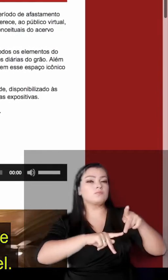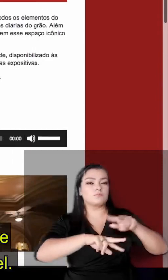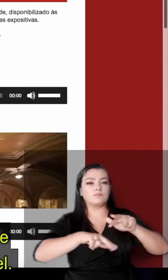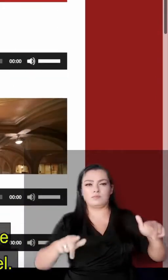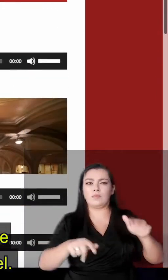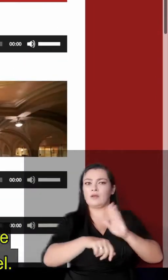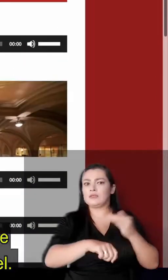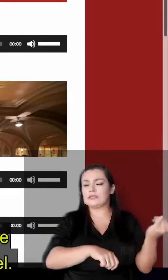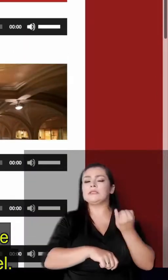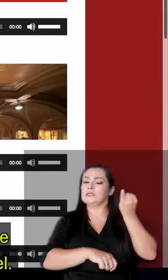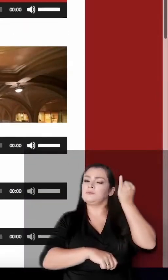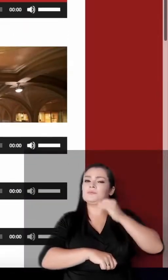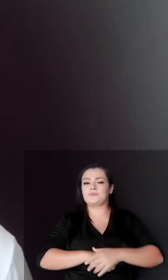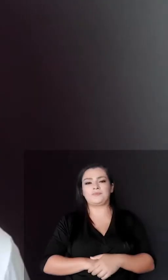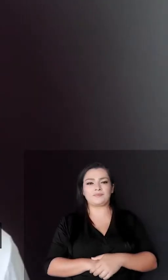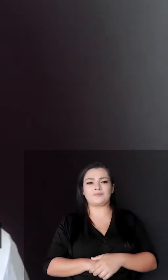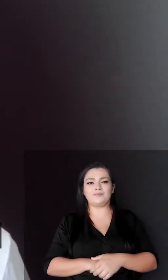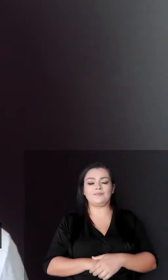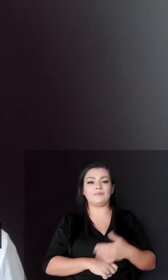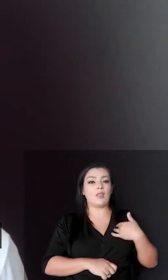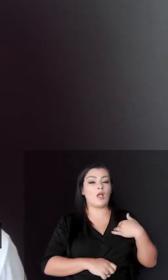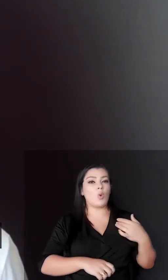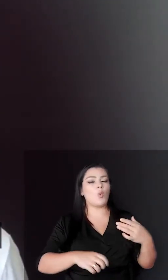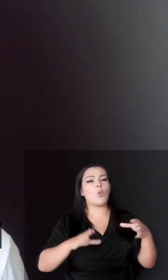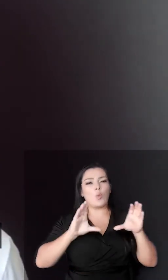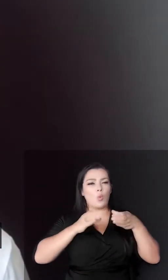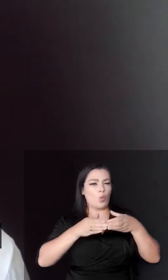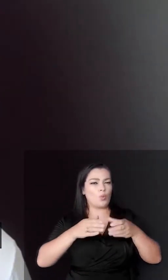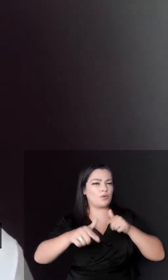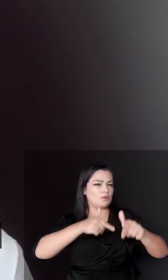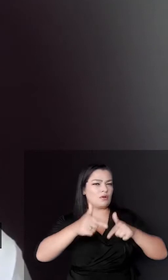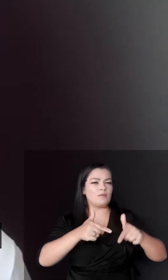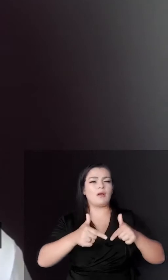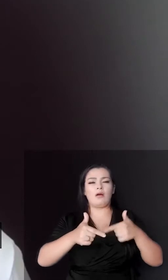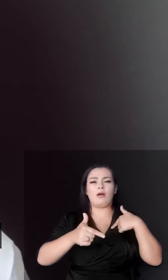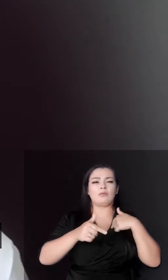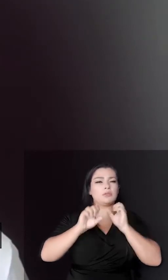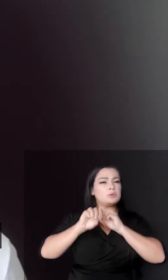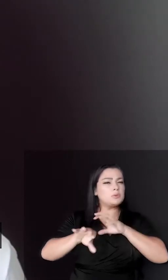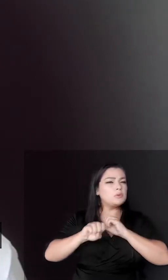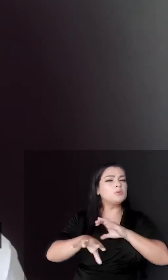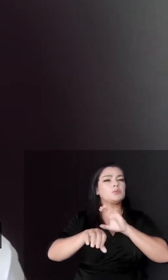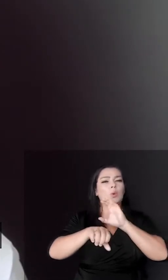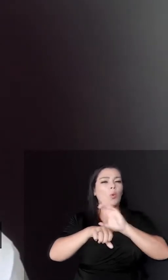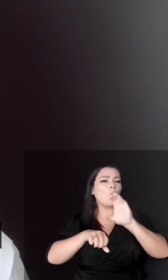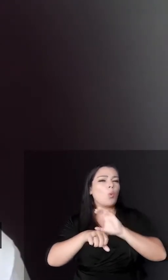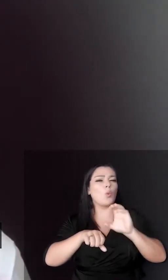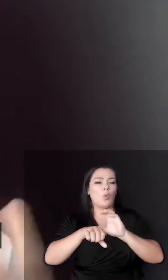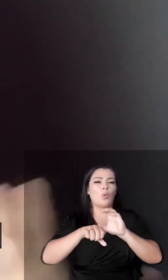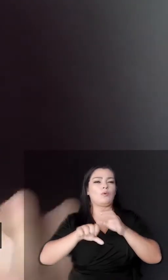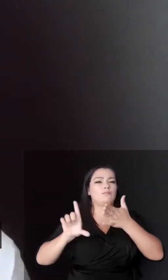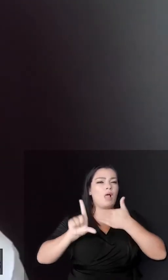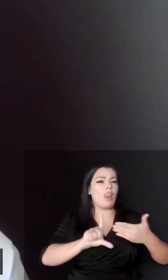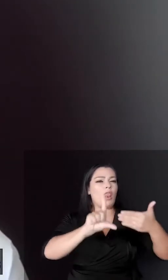caminho imprescindível. A integração da equipe, fruto de diversas ações de formação e o sistema em rede, que